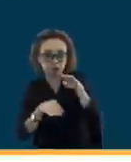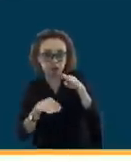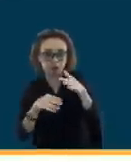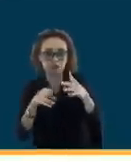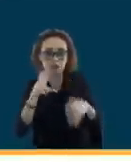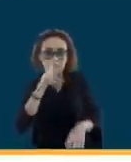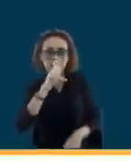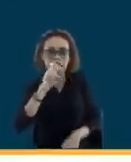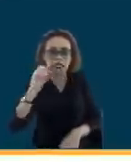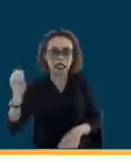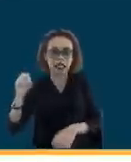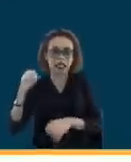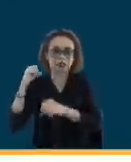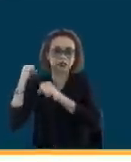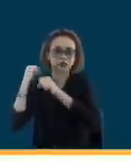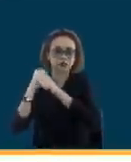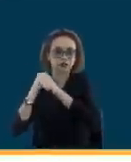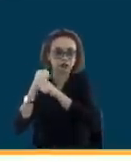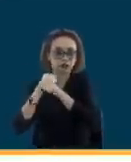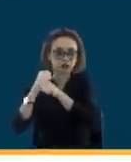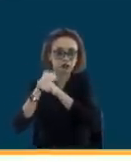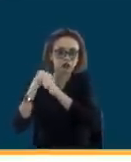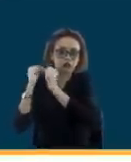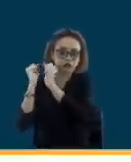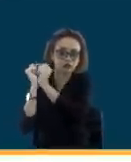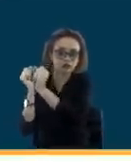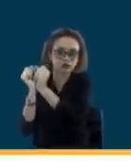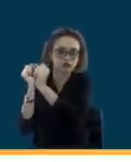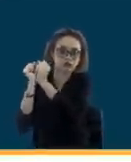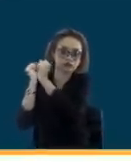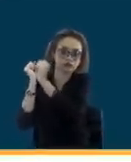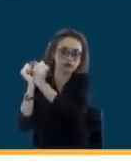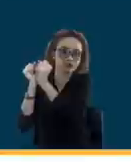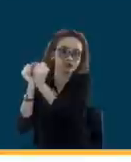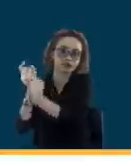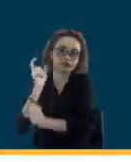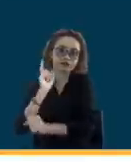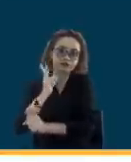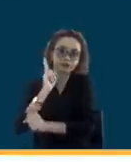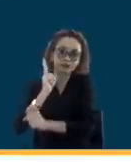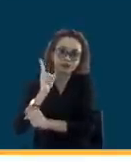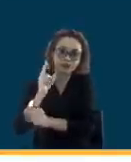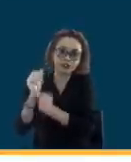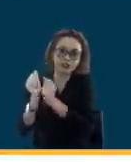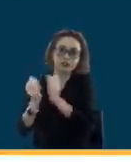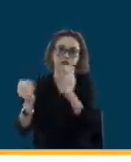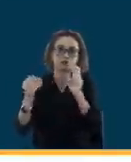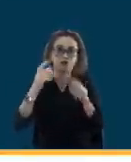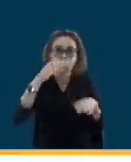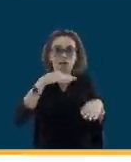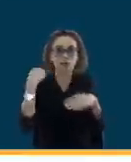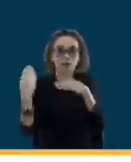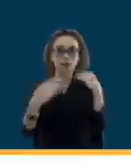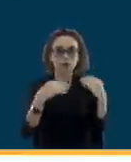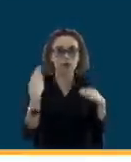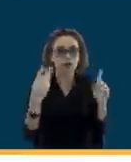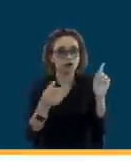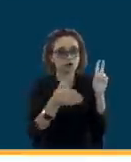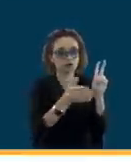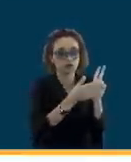de horrores, holocausto da escravidão, genocídio dos povos indígenas, maus tratos